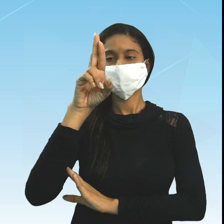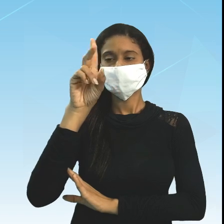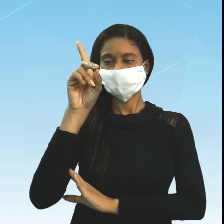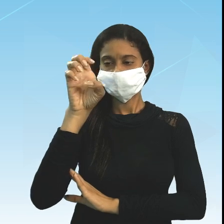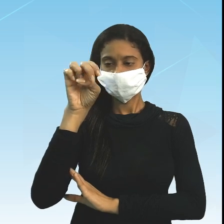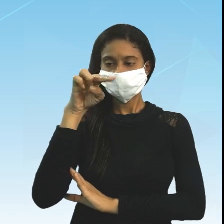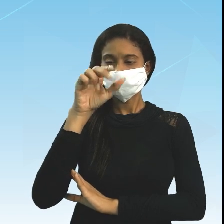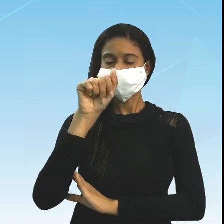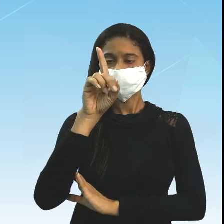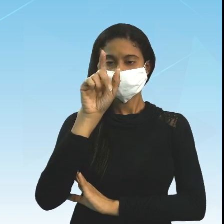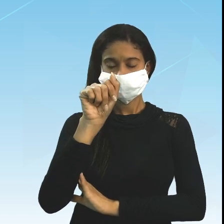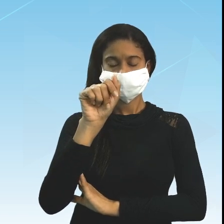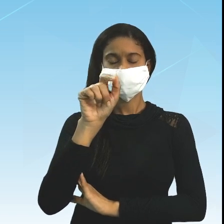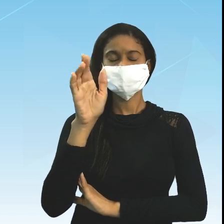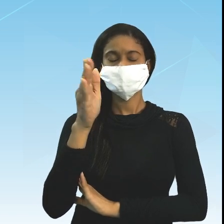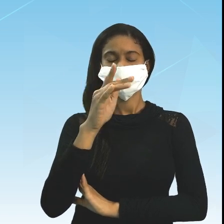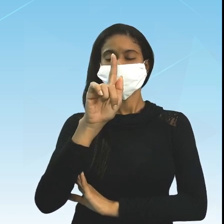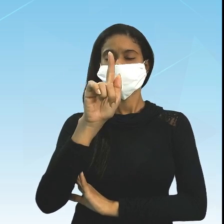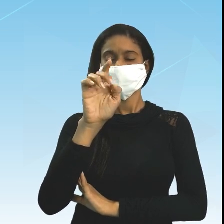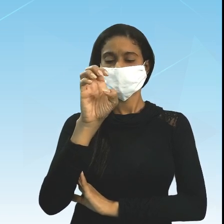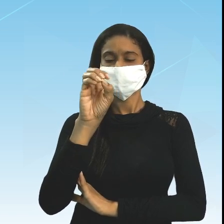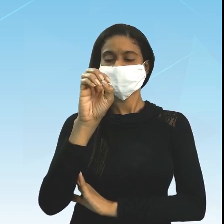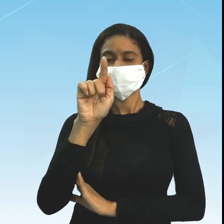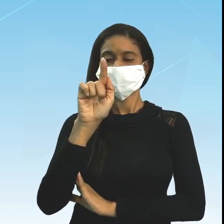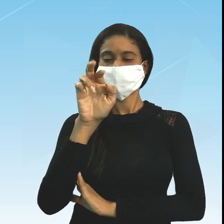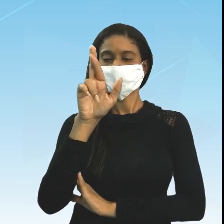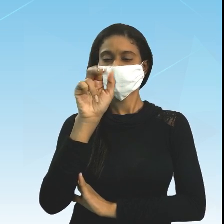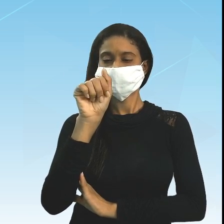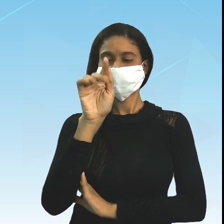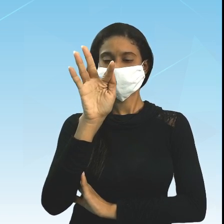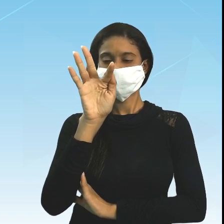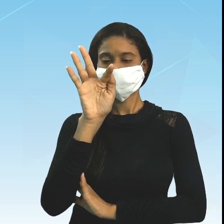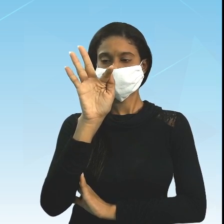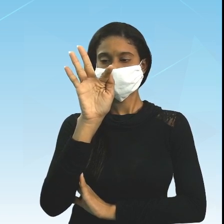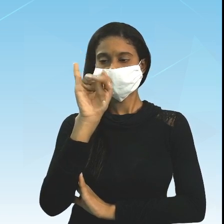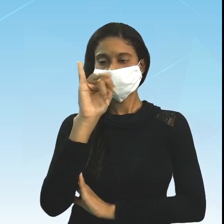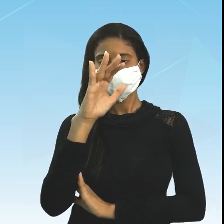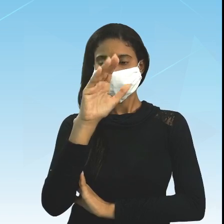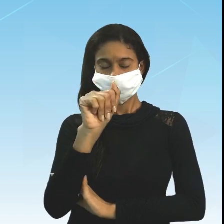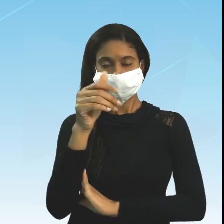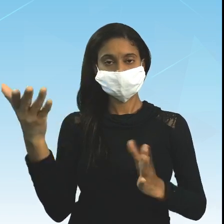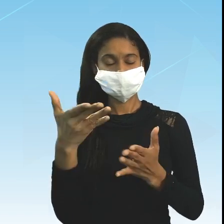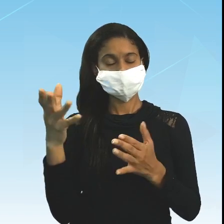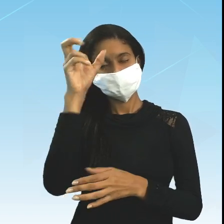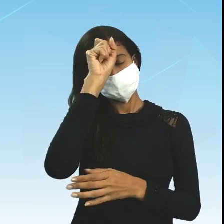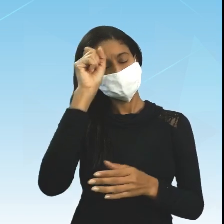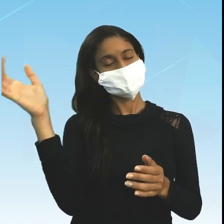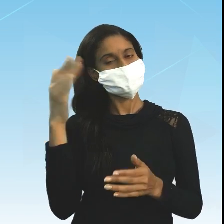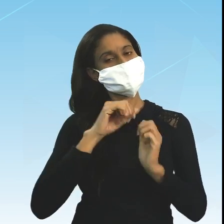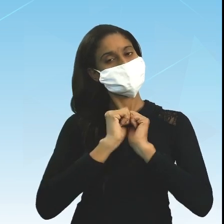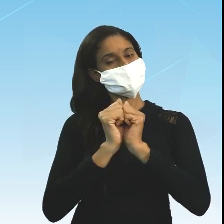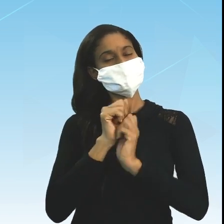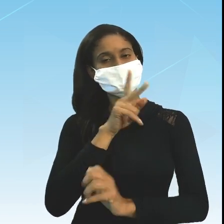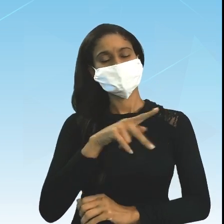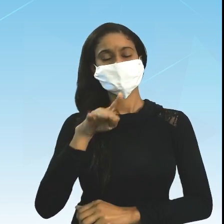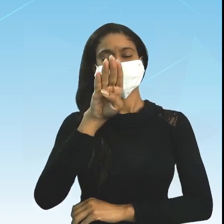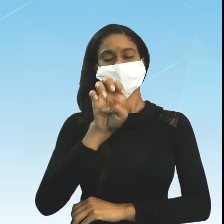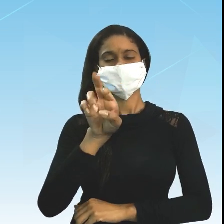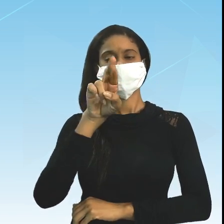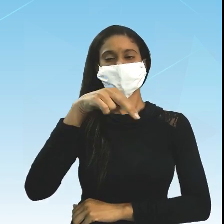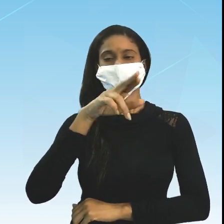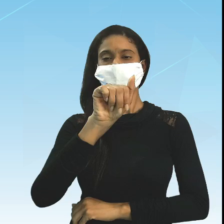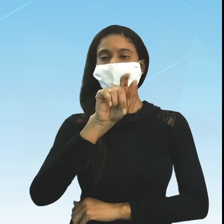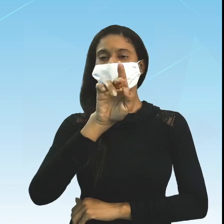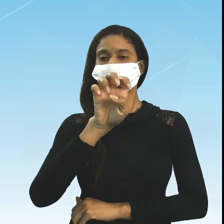gente vai procurar saber hoje na nossa aula, que é a 11ª. Vamos junto com a professora Bernadette, que vos